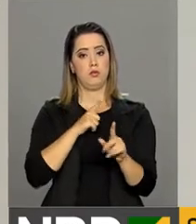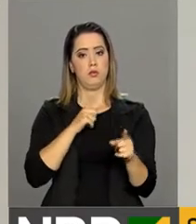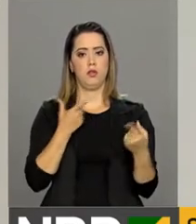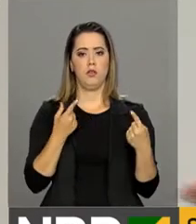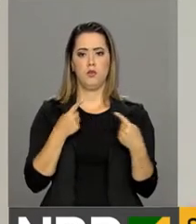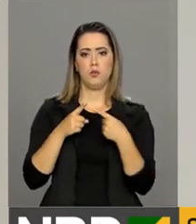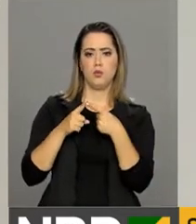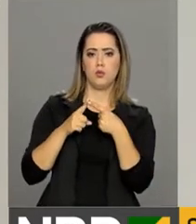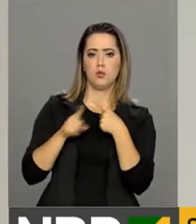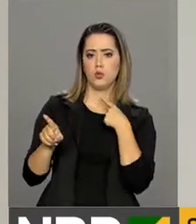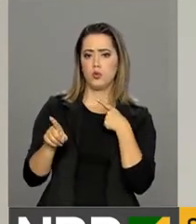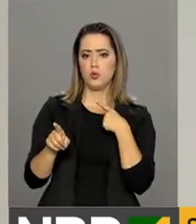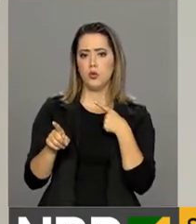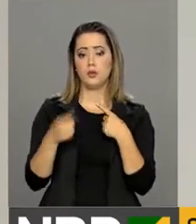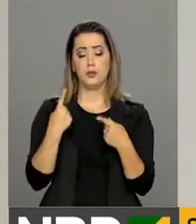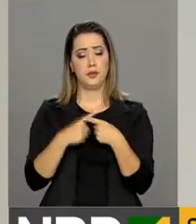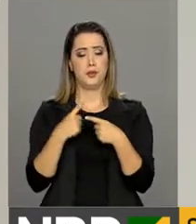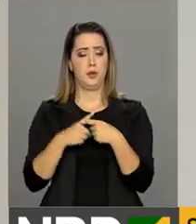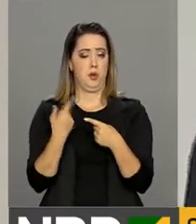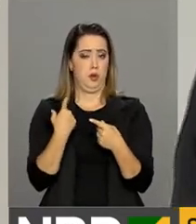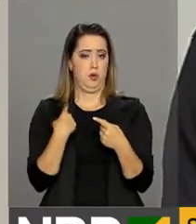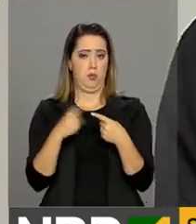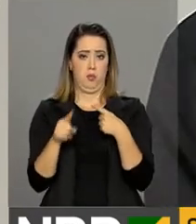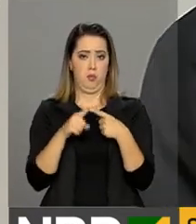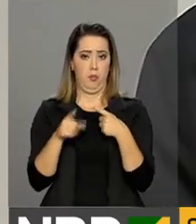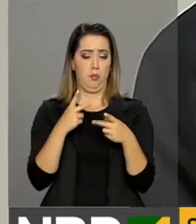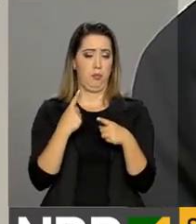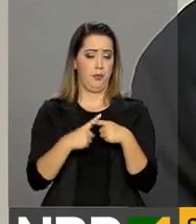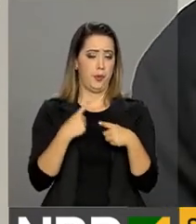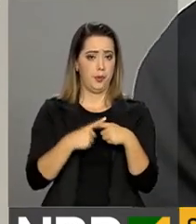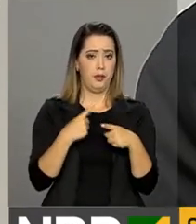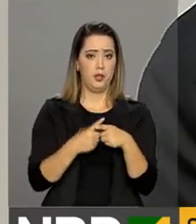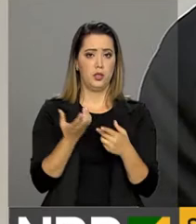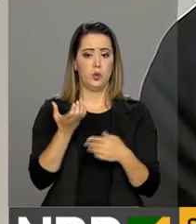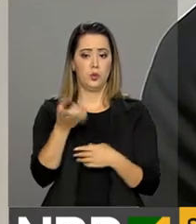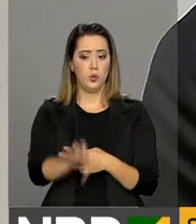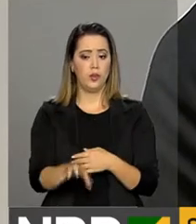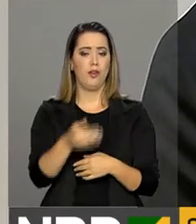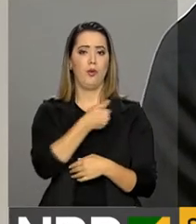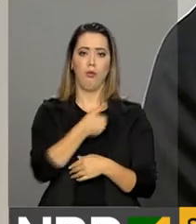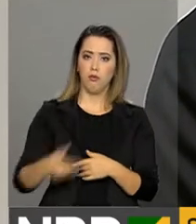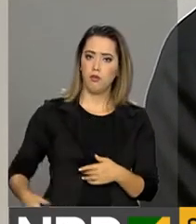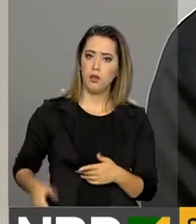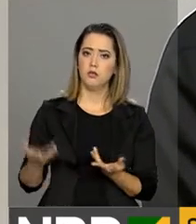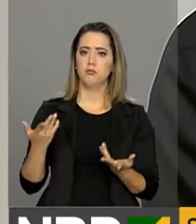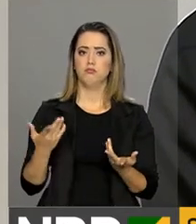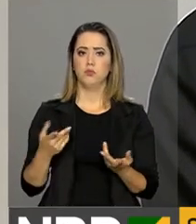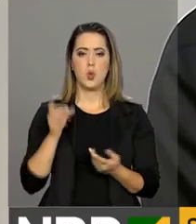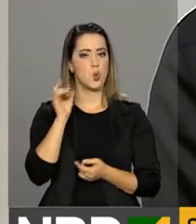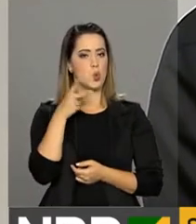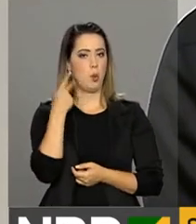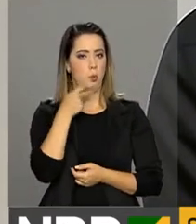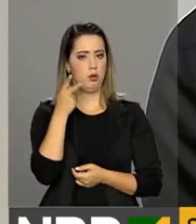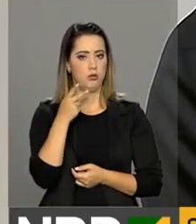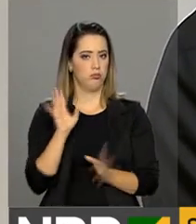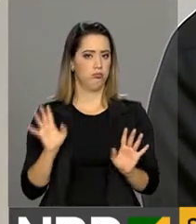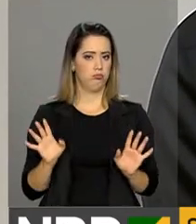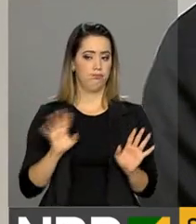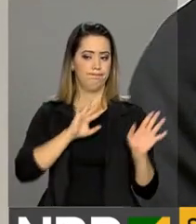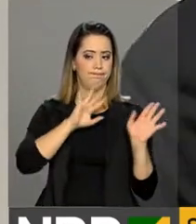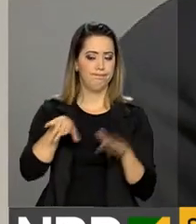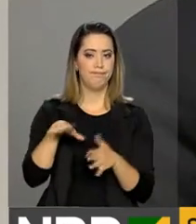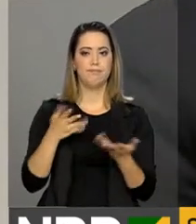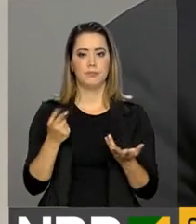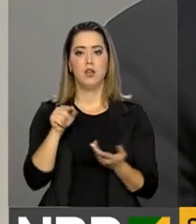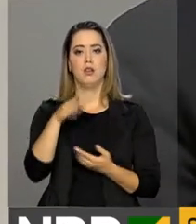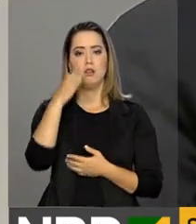daqueles que não combatem o conteúdo não examinou o mérito mas apenas fazem o combate de natureza política sobre se recordam